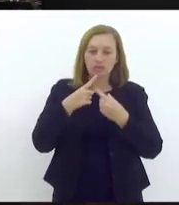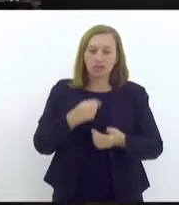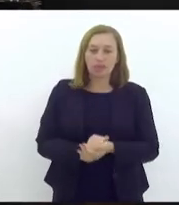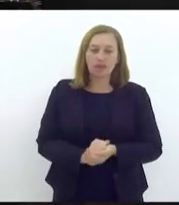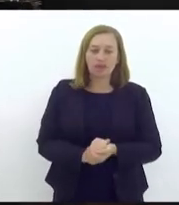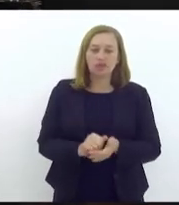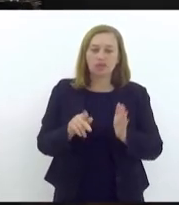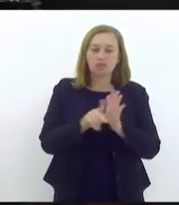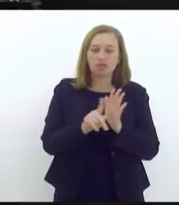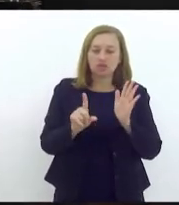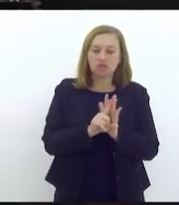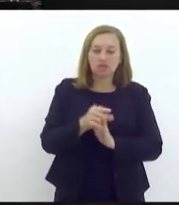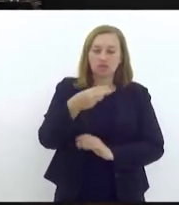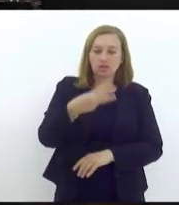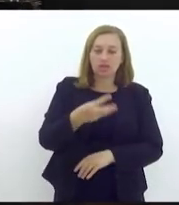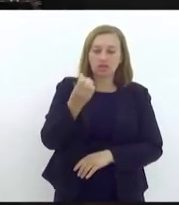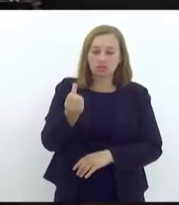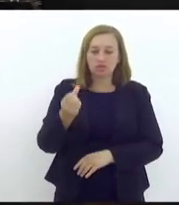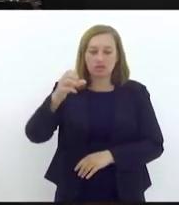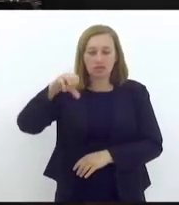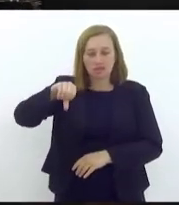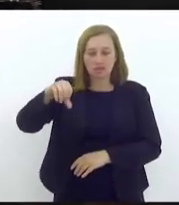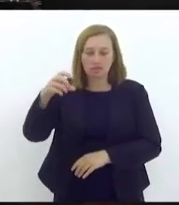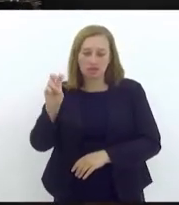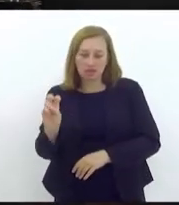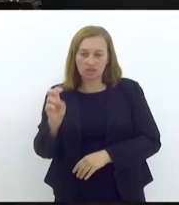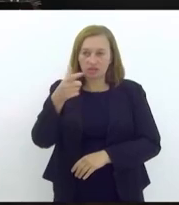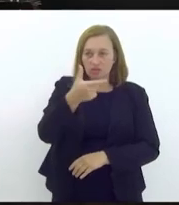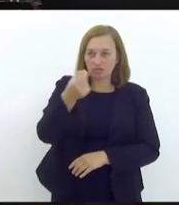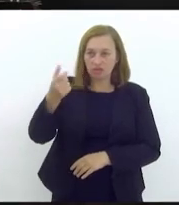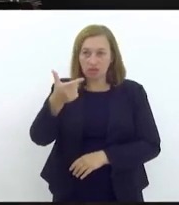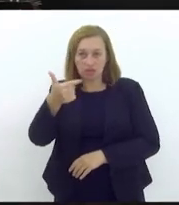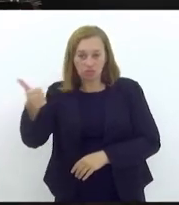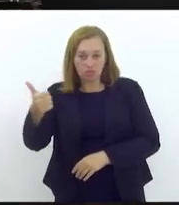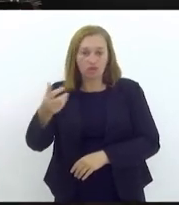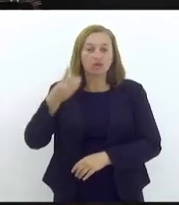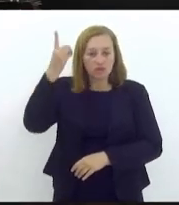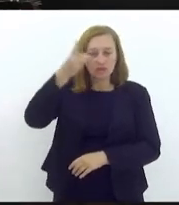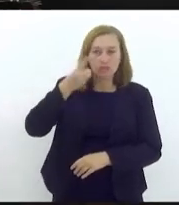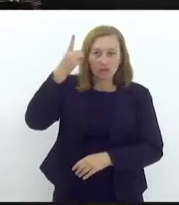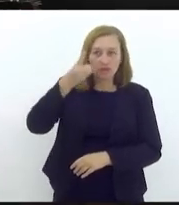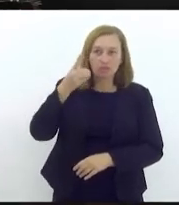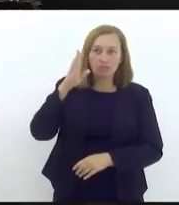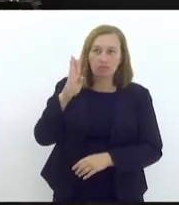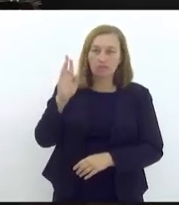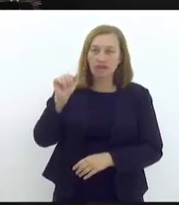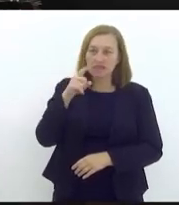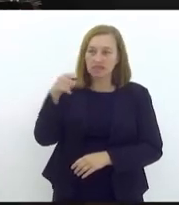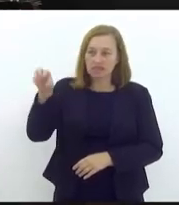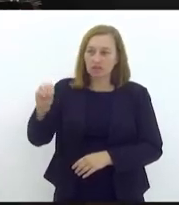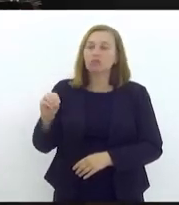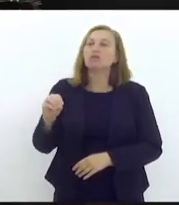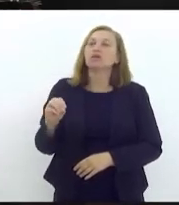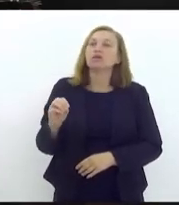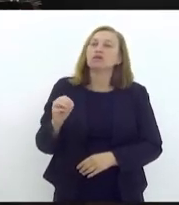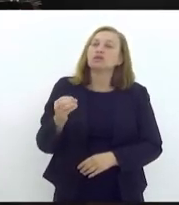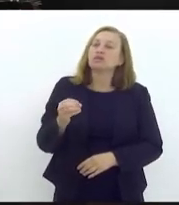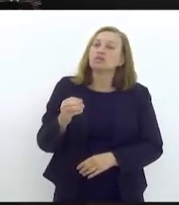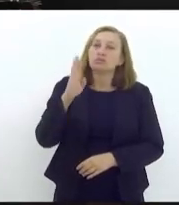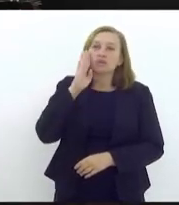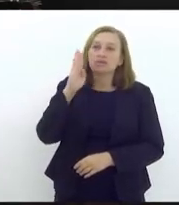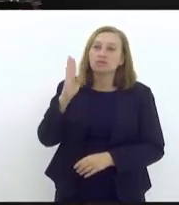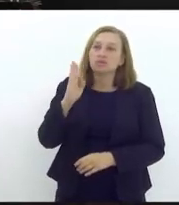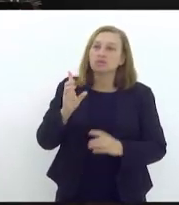projeto de lei número 3695 de 21 de autoria Deputado brasão que dispõe sobre a prioridade